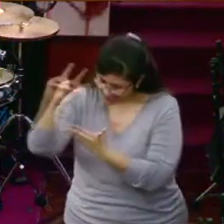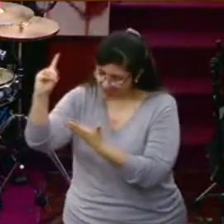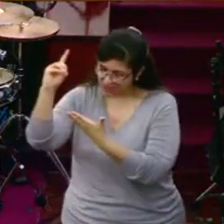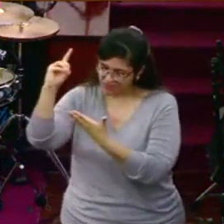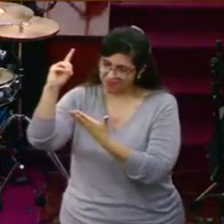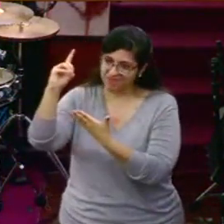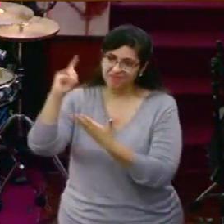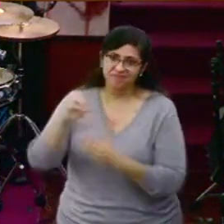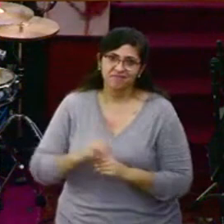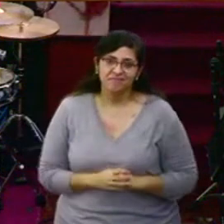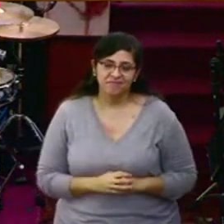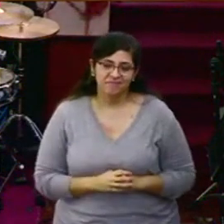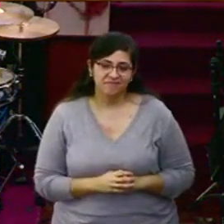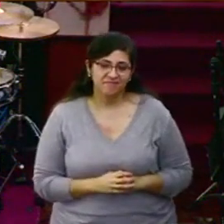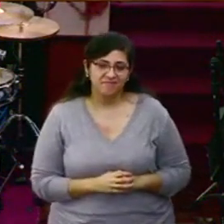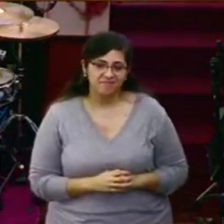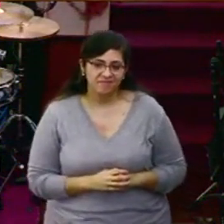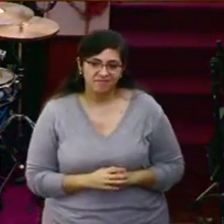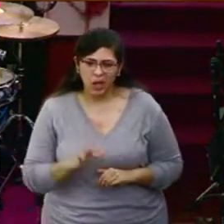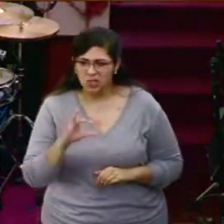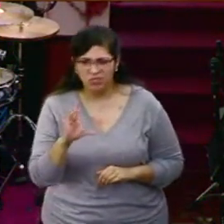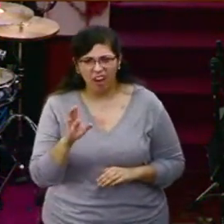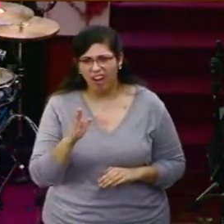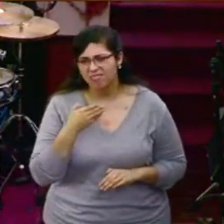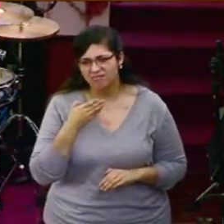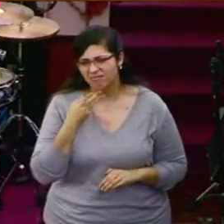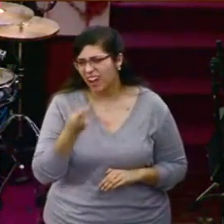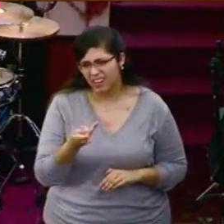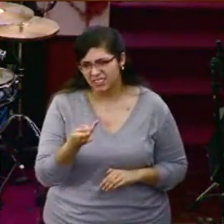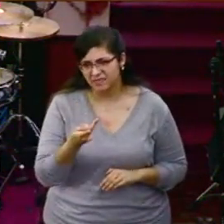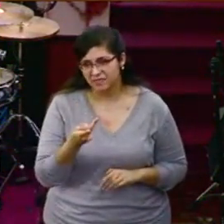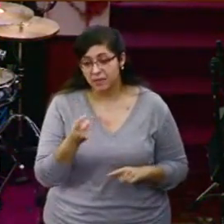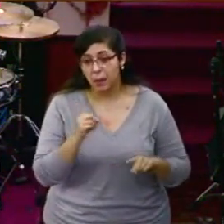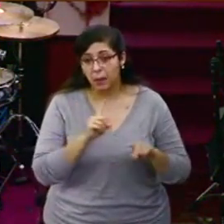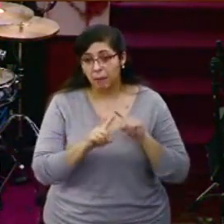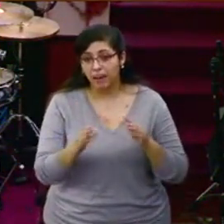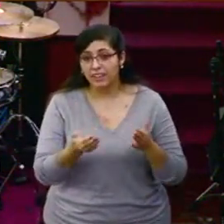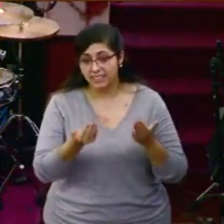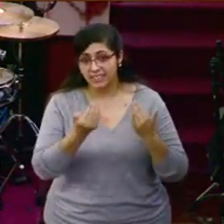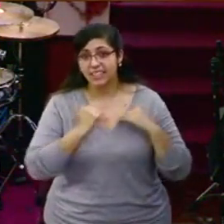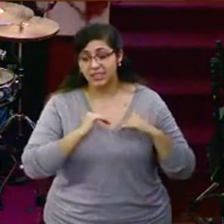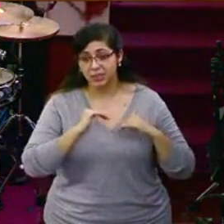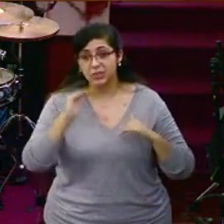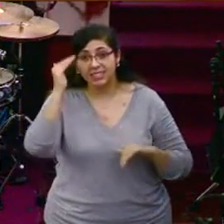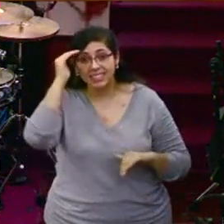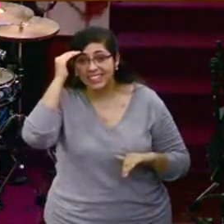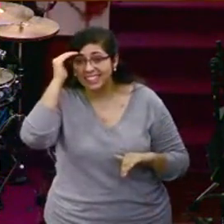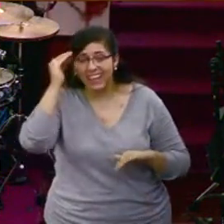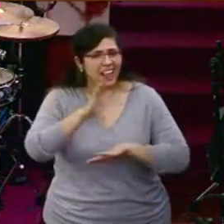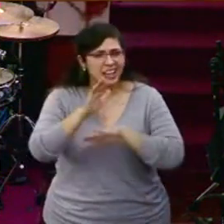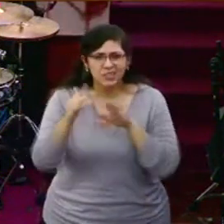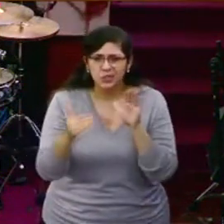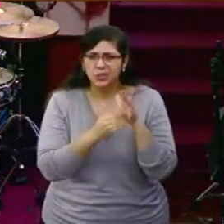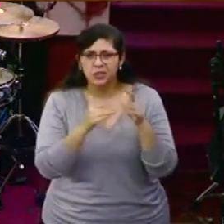como foi cantado agora pouca mas isso não pode ser uma expressão só de falar mas precisamos compreender que mesmo nas grandes